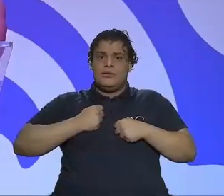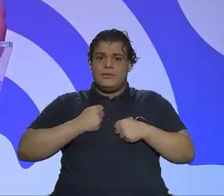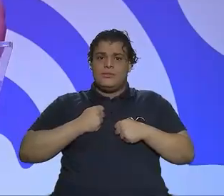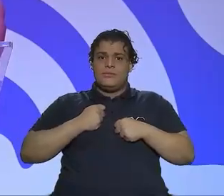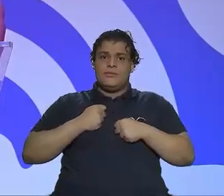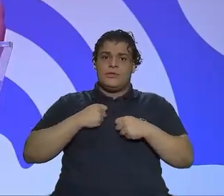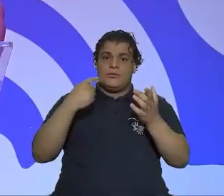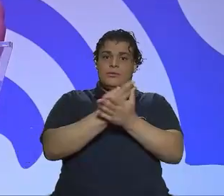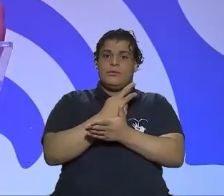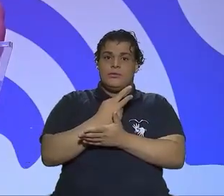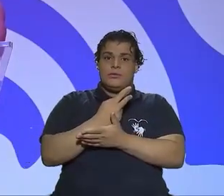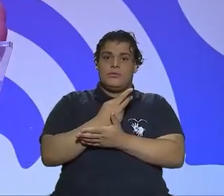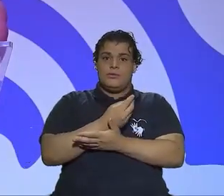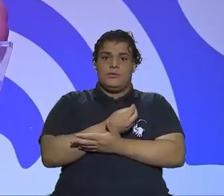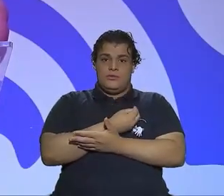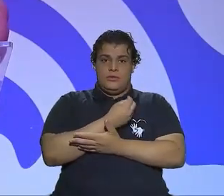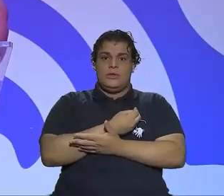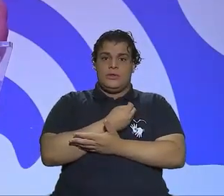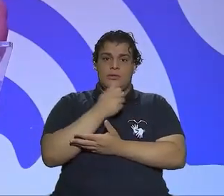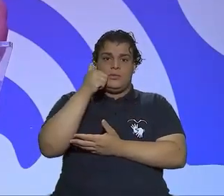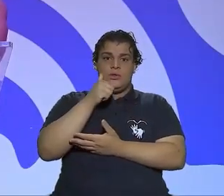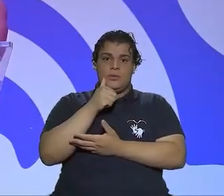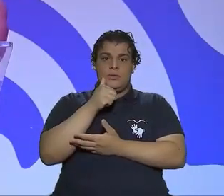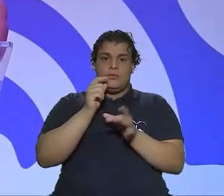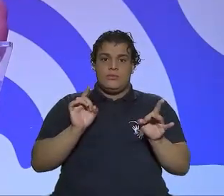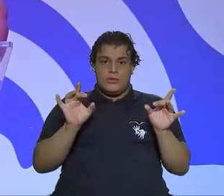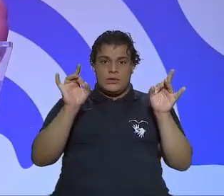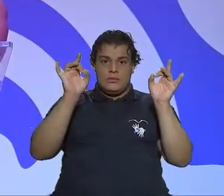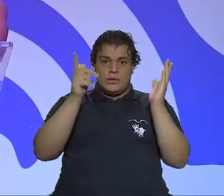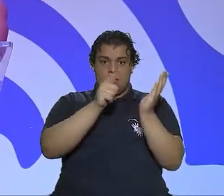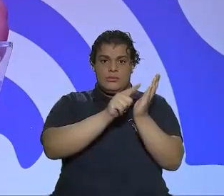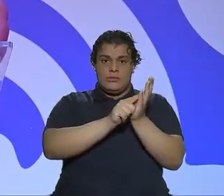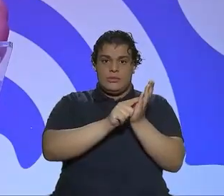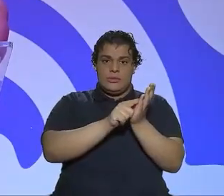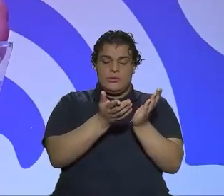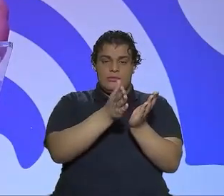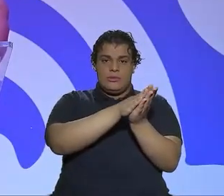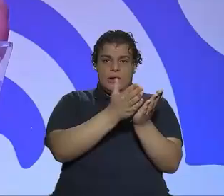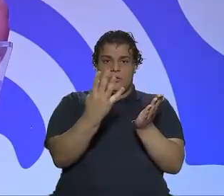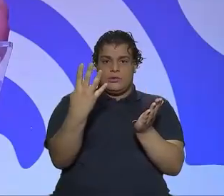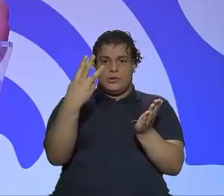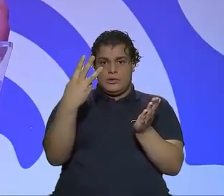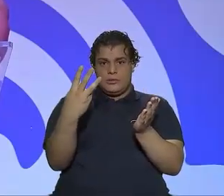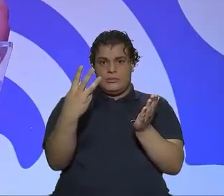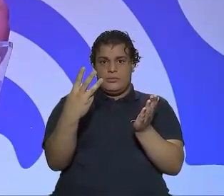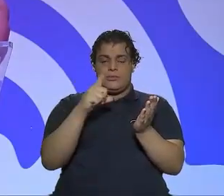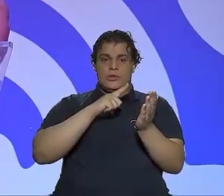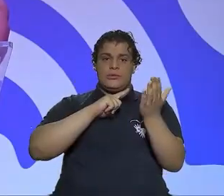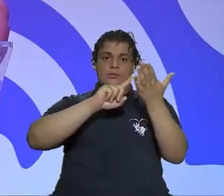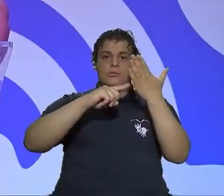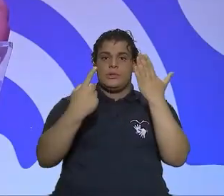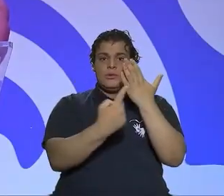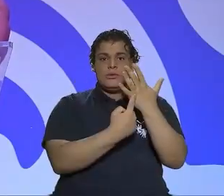da situação vivenciada por essas mulheres, especialmente na página 43, onde há uma metáfora de